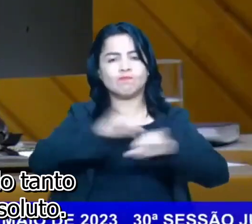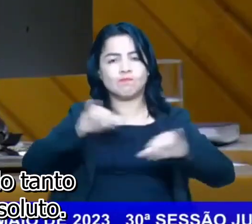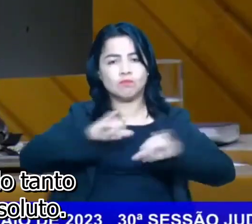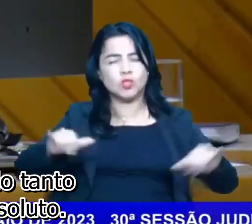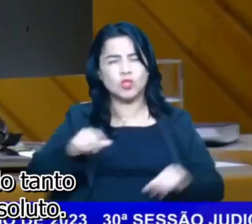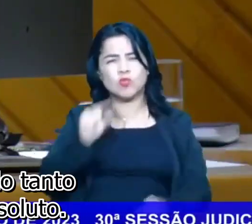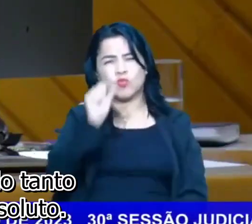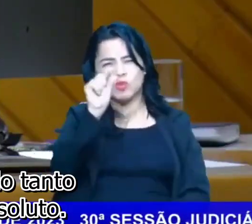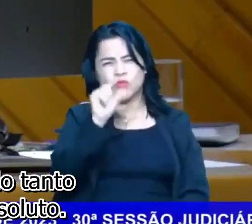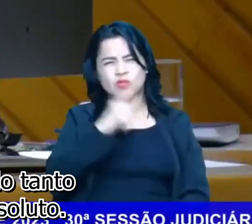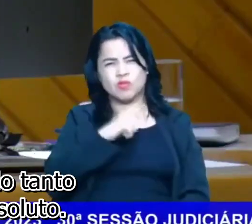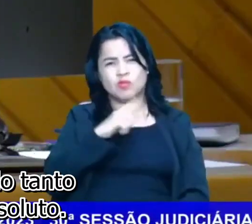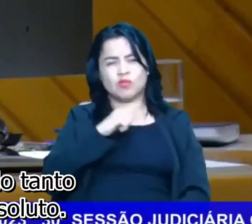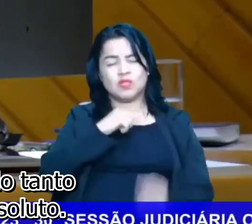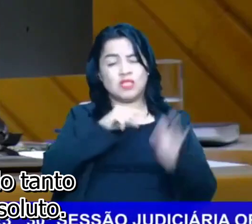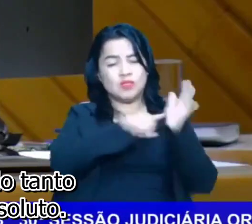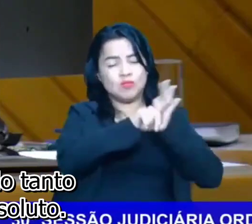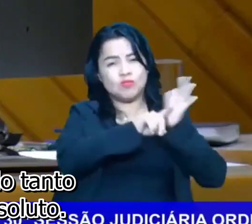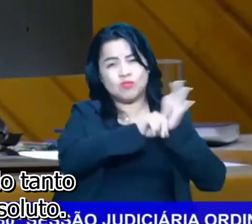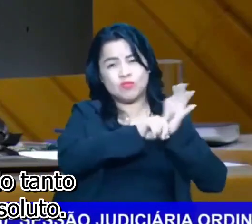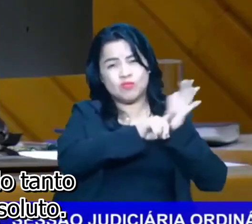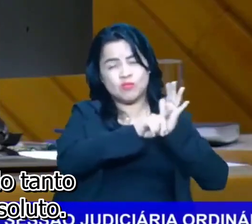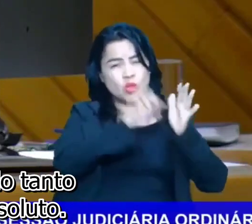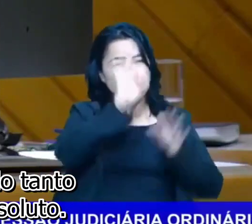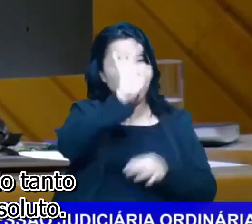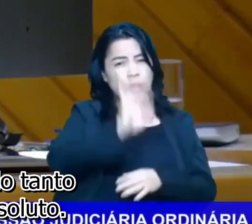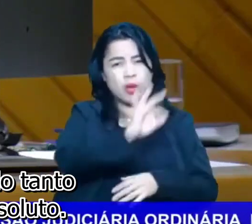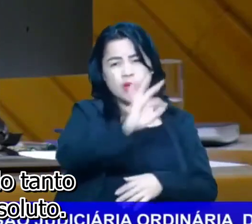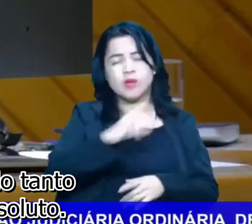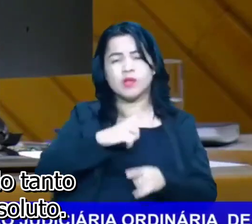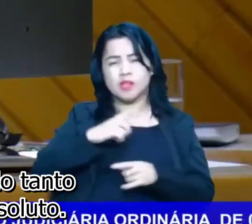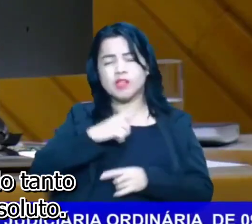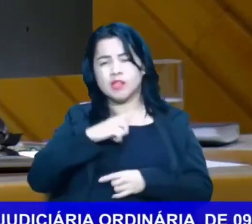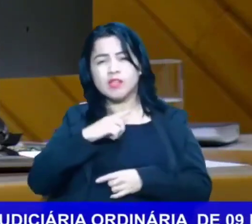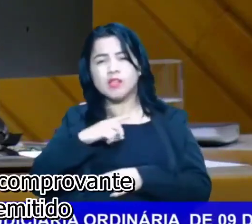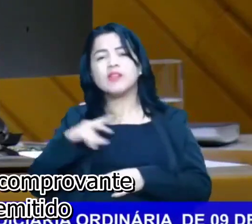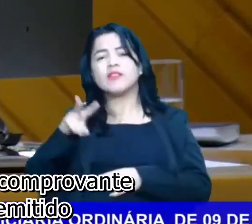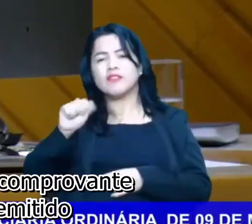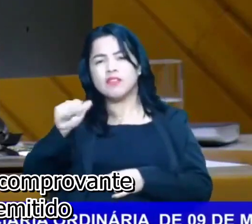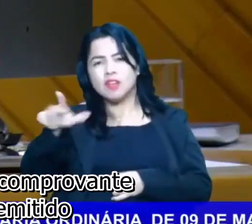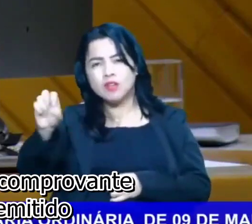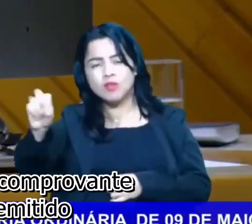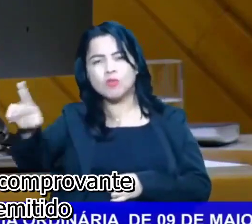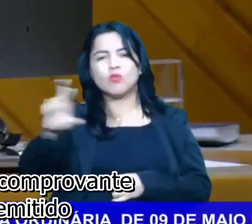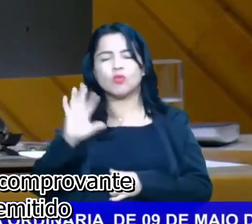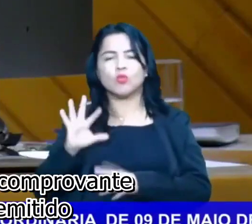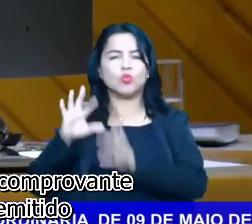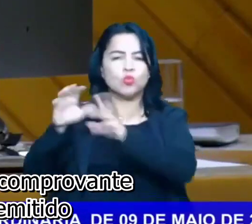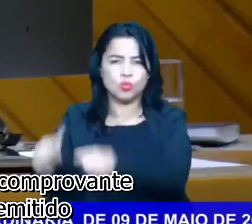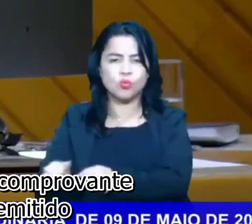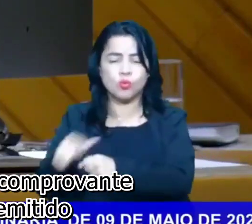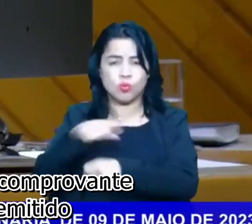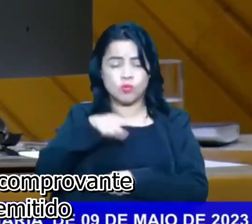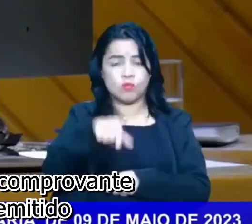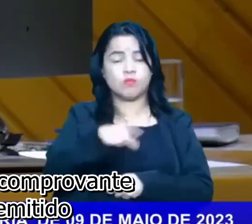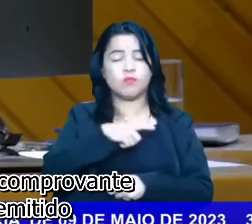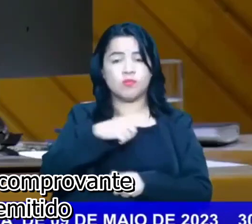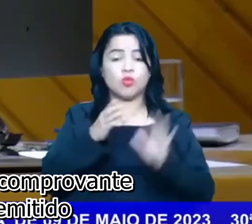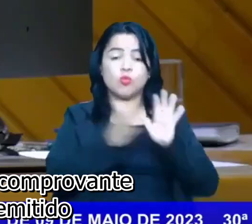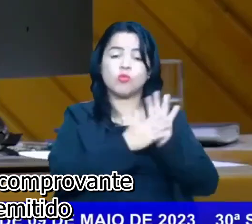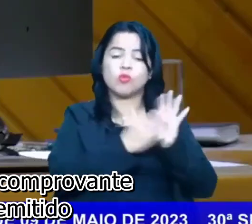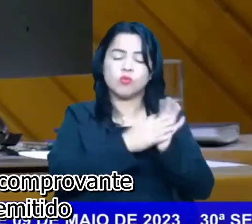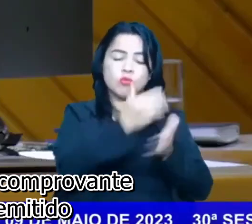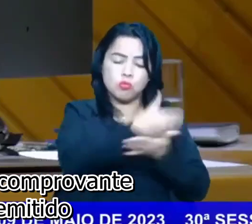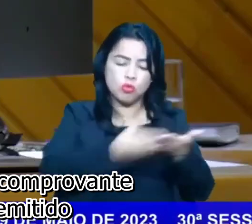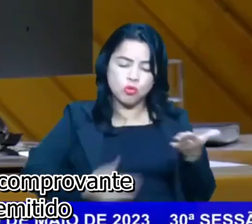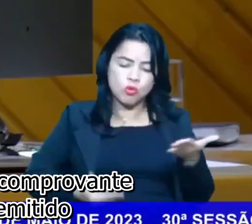um valor pequeno quando analisado tanto em termos percentuais quanto em valor absoluto. Além disso, o interessado procedeu à juntada de comprovante